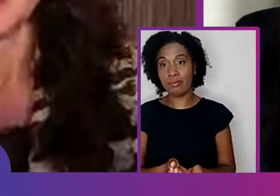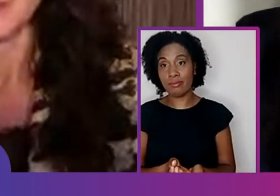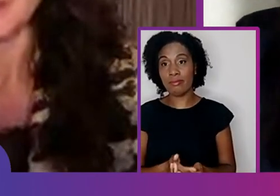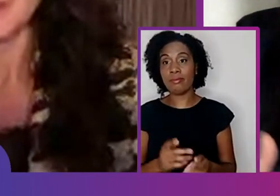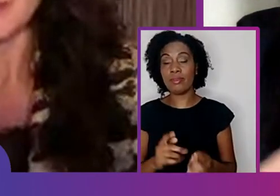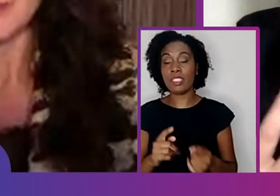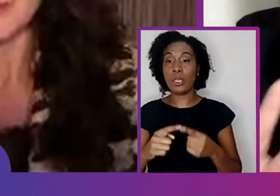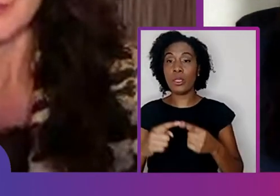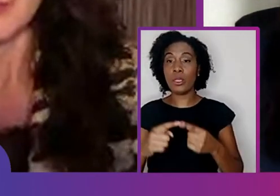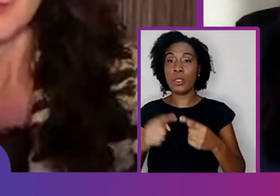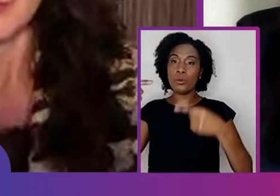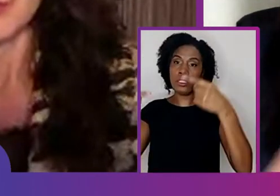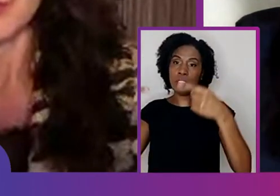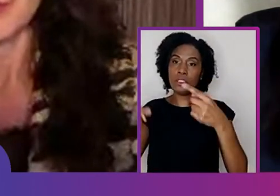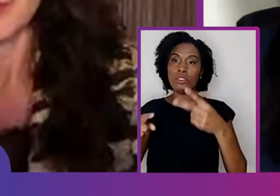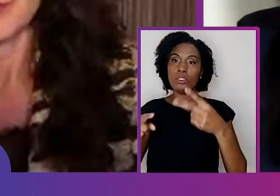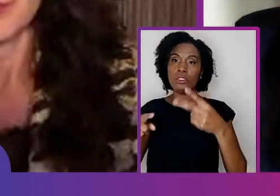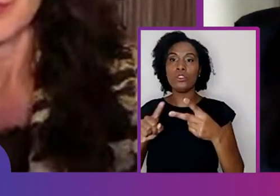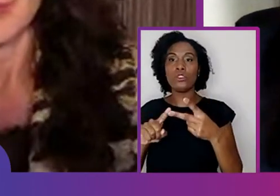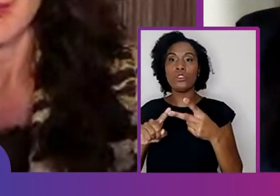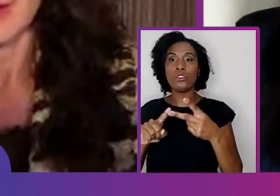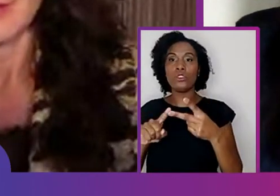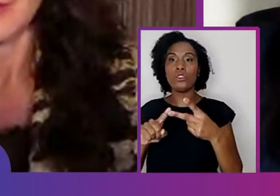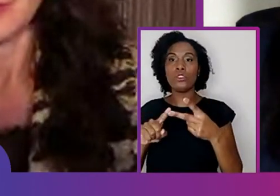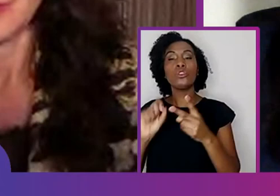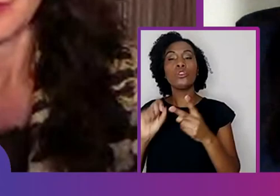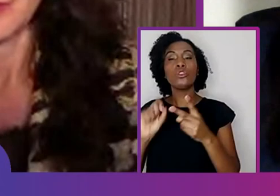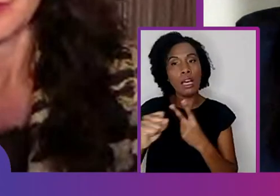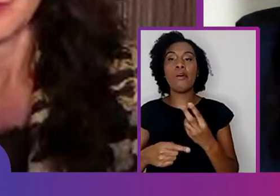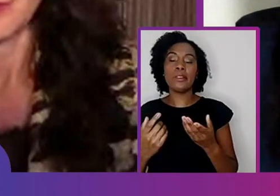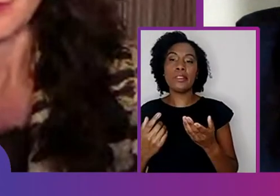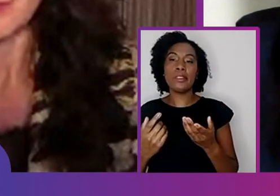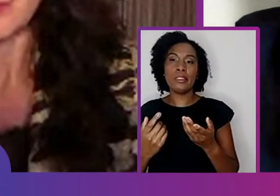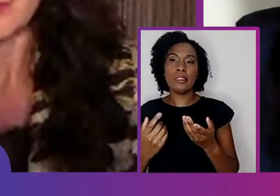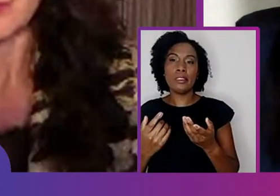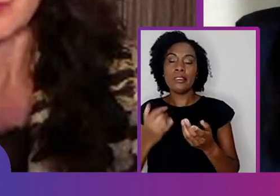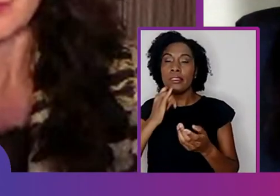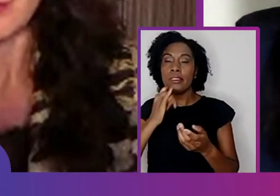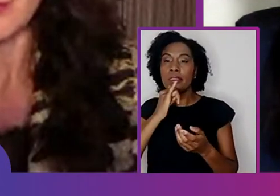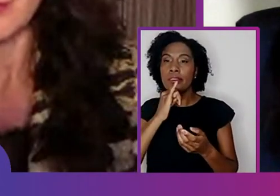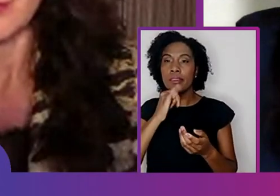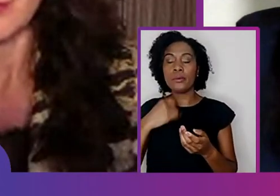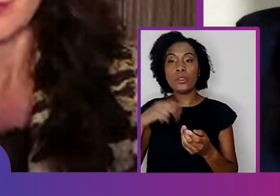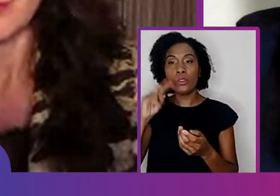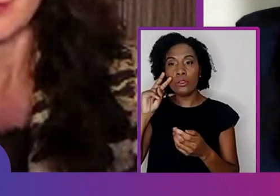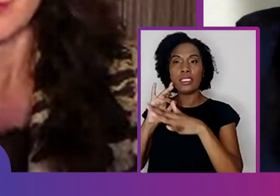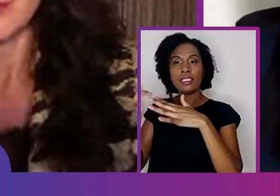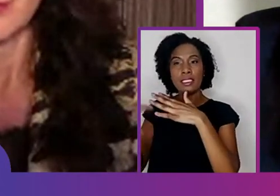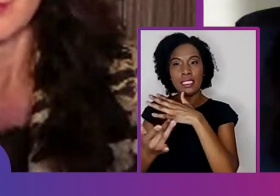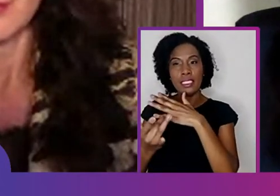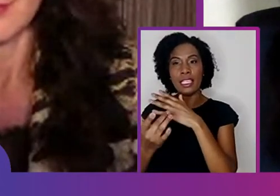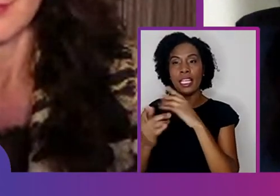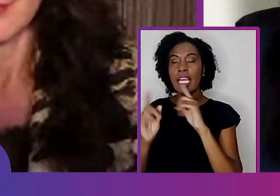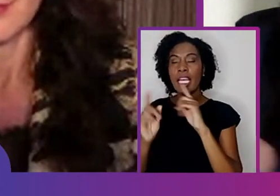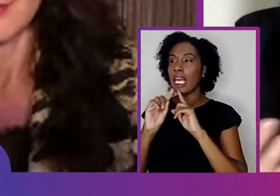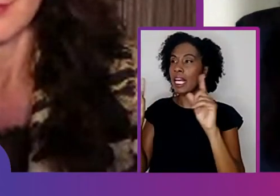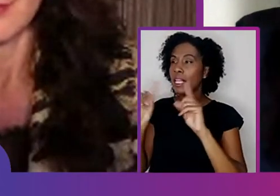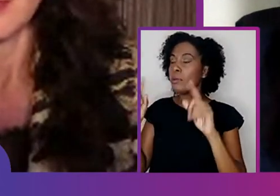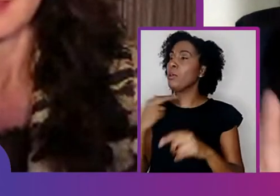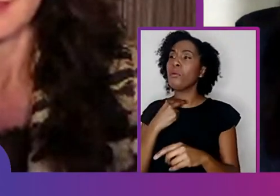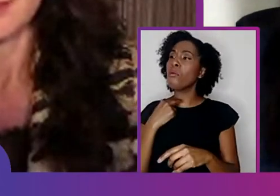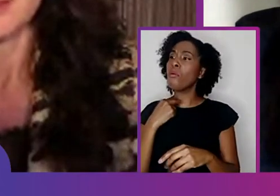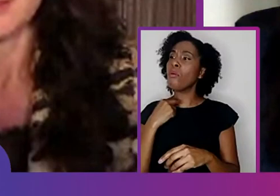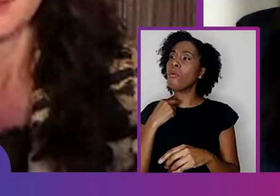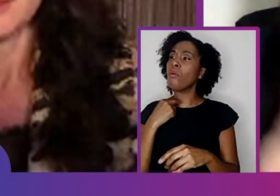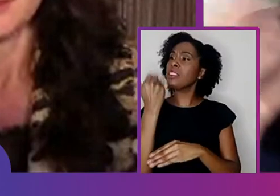esferas sociais. Com essa, eu vejo as pessoas nas redes sociais se queixando de não estarem na rua, de não estarem em festas, de,